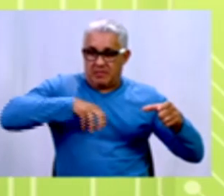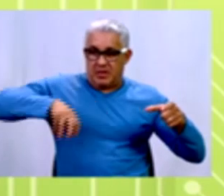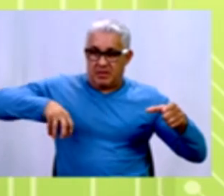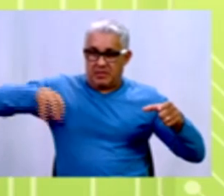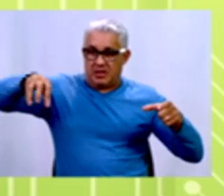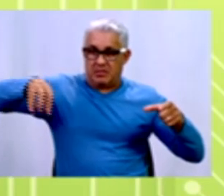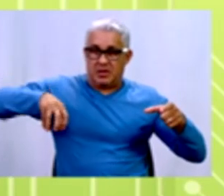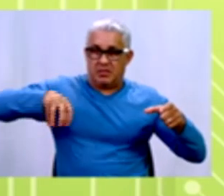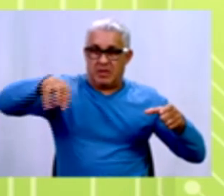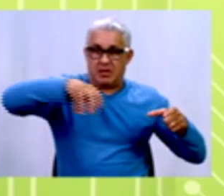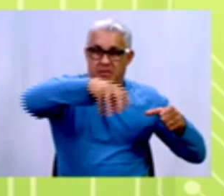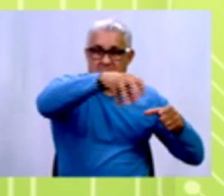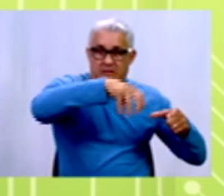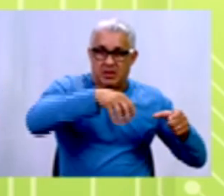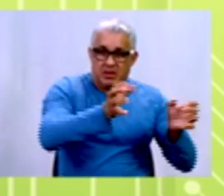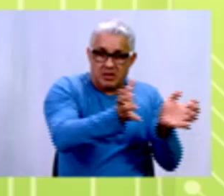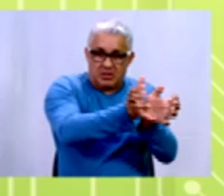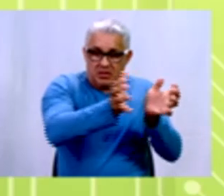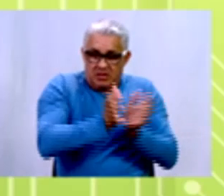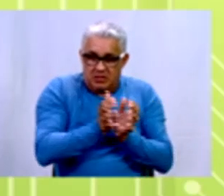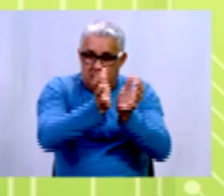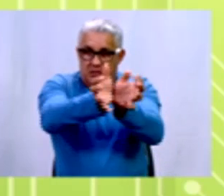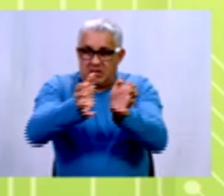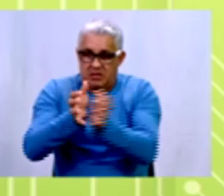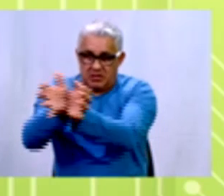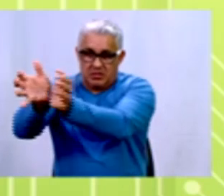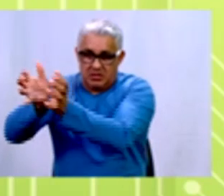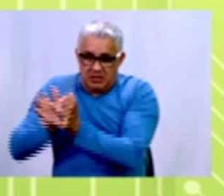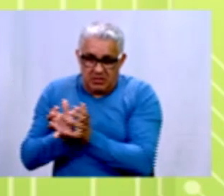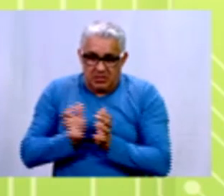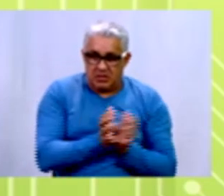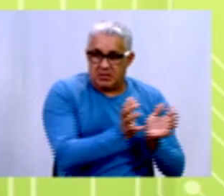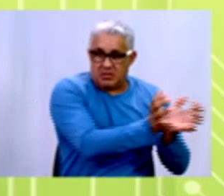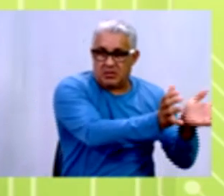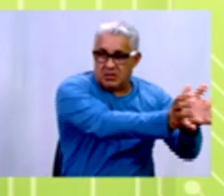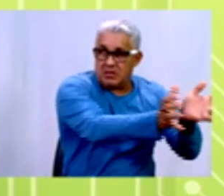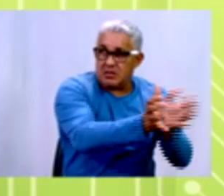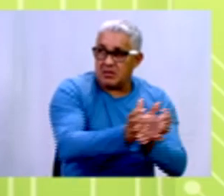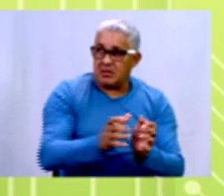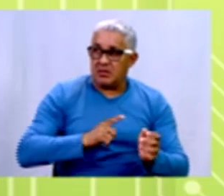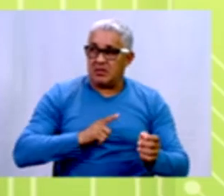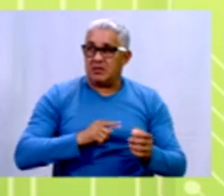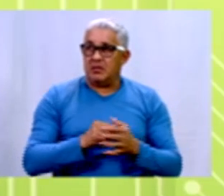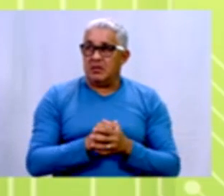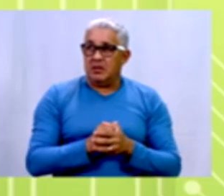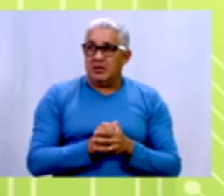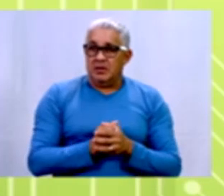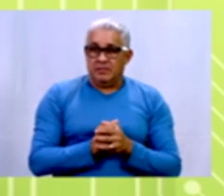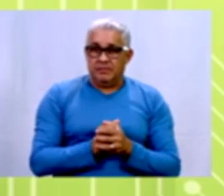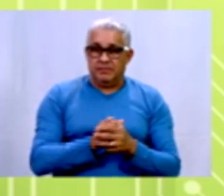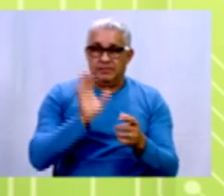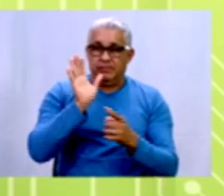em times menores. Tá? Nós temos aqui na apresentação, mais à frente,